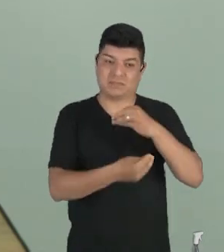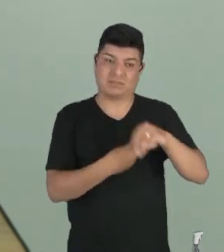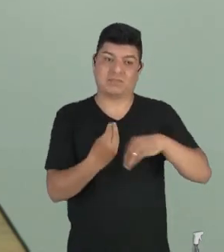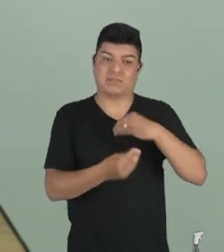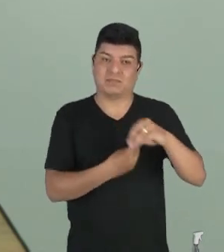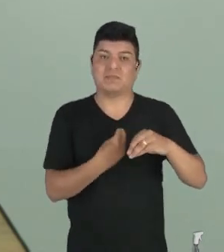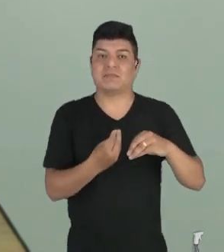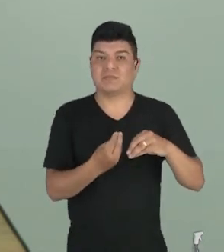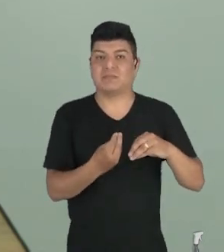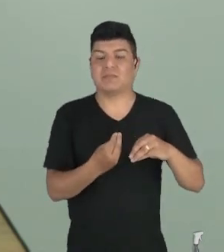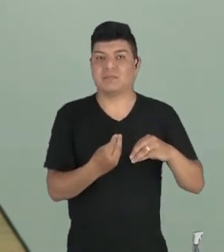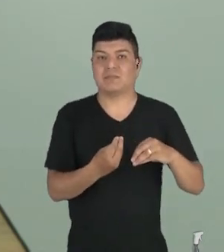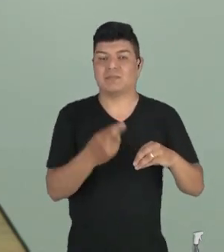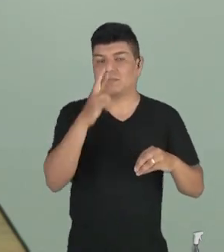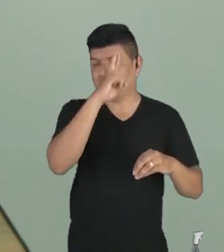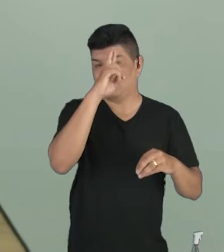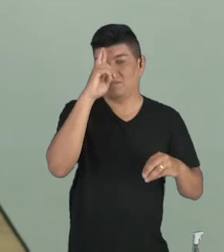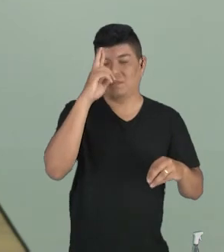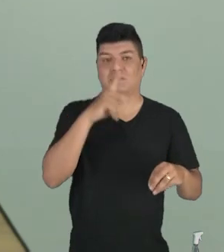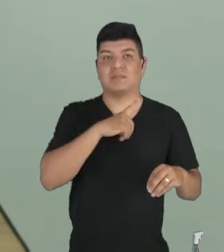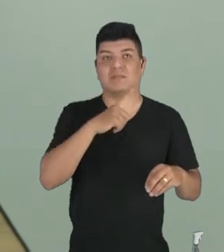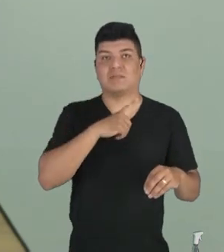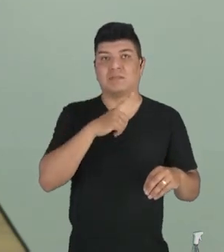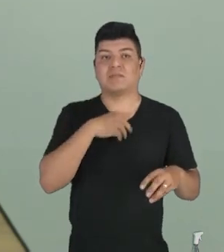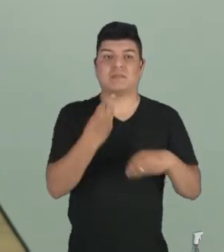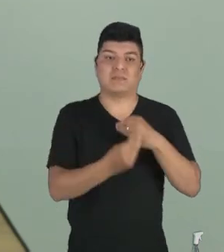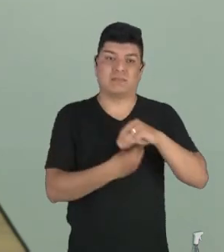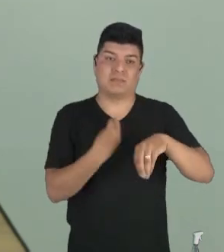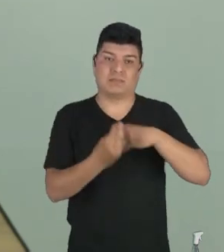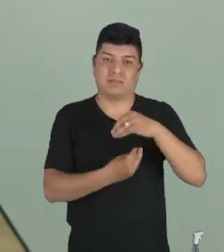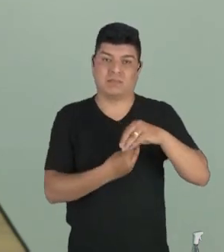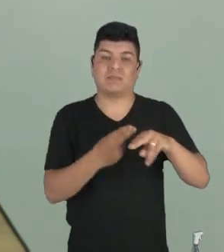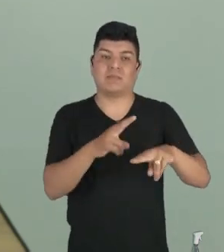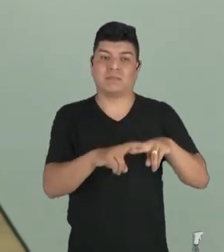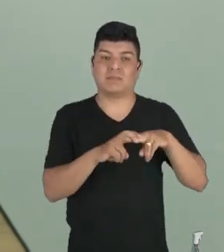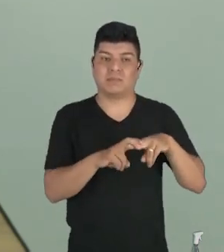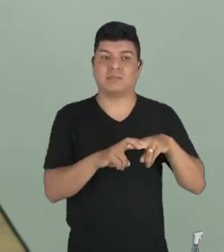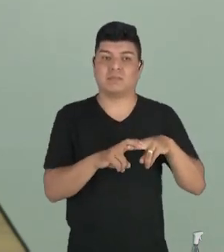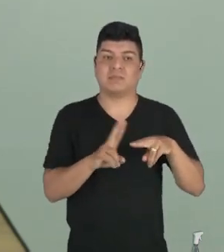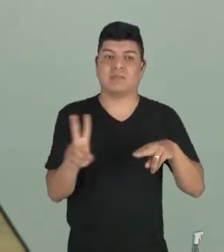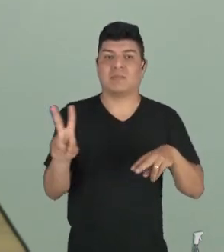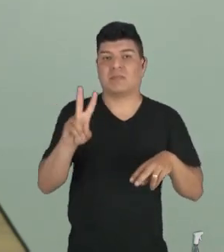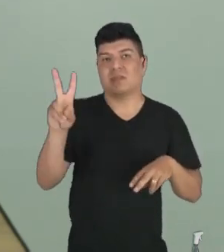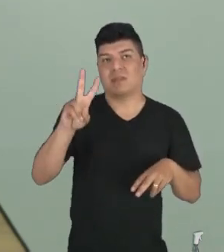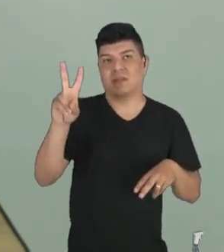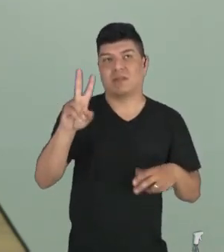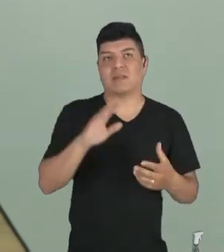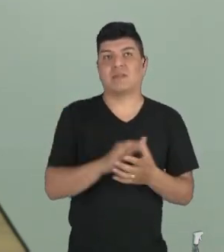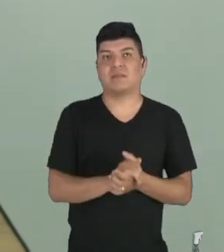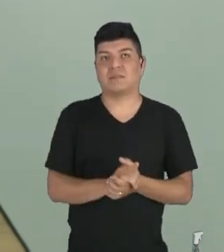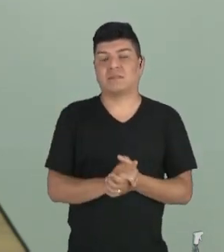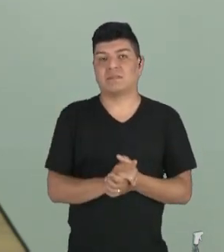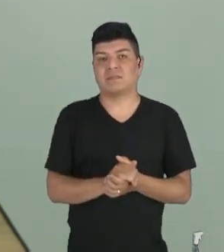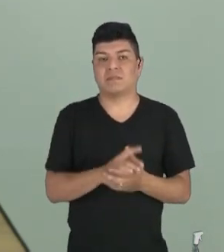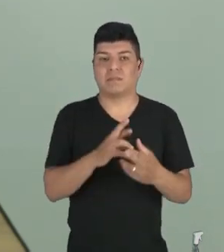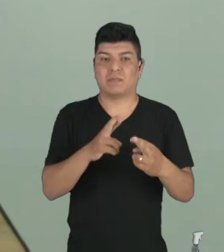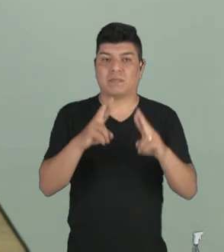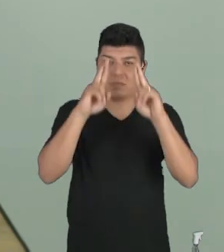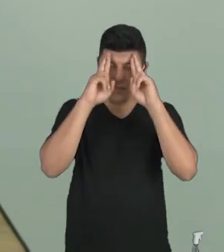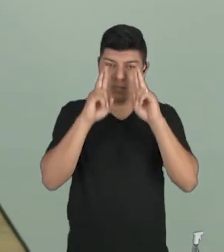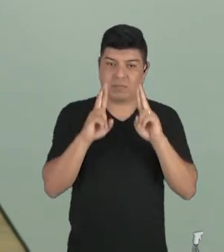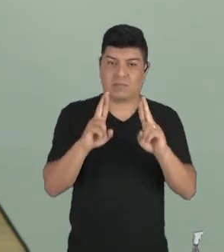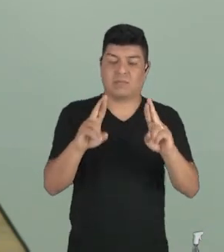Você também tem a sua história, você também tem a sua mistura, e por isso nós devemos valorizar,